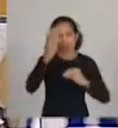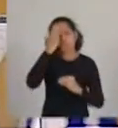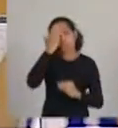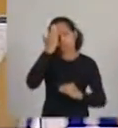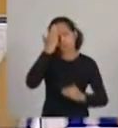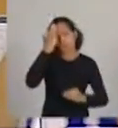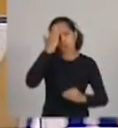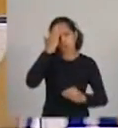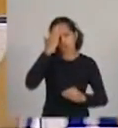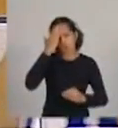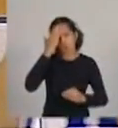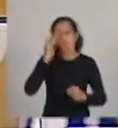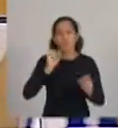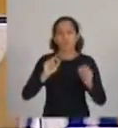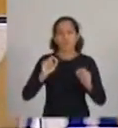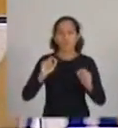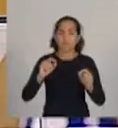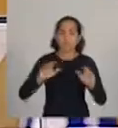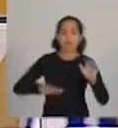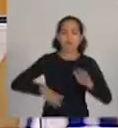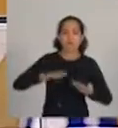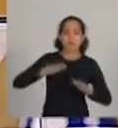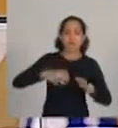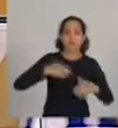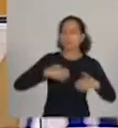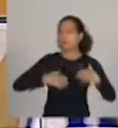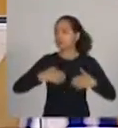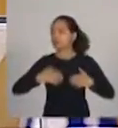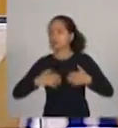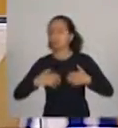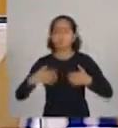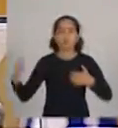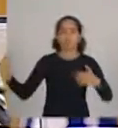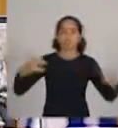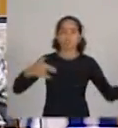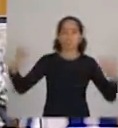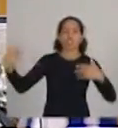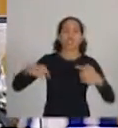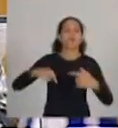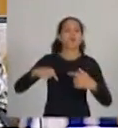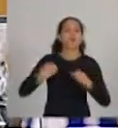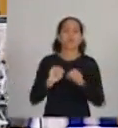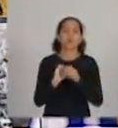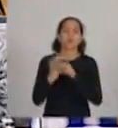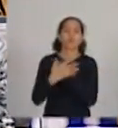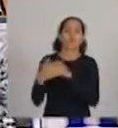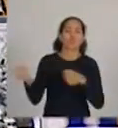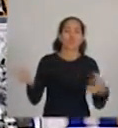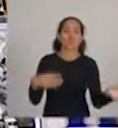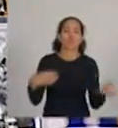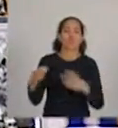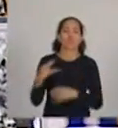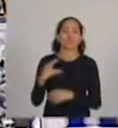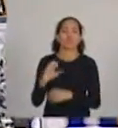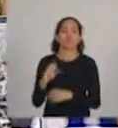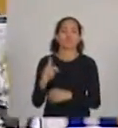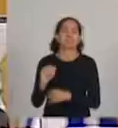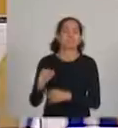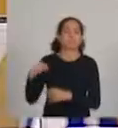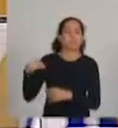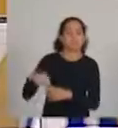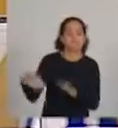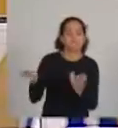sabe da intranquilidade para cada cepa nova da Covid que acaba chegando no